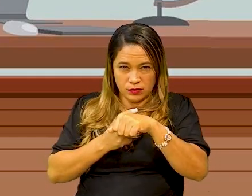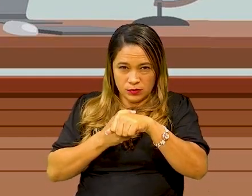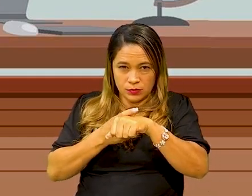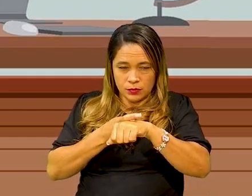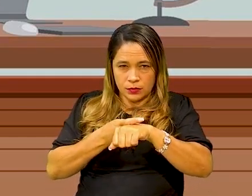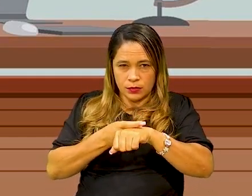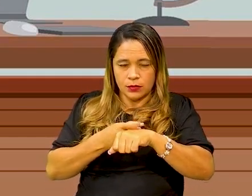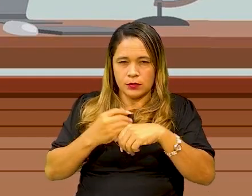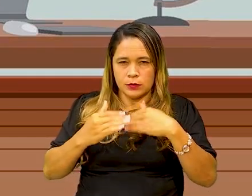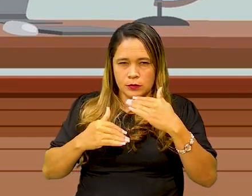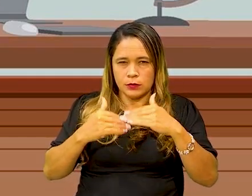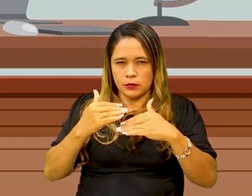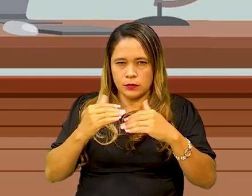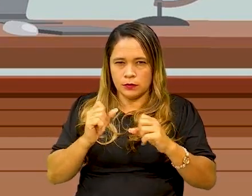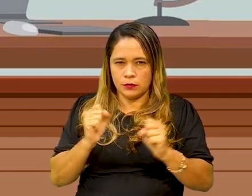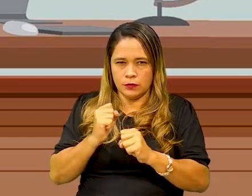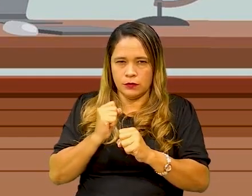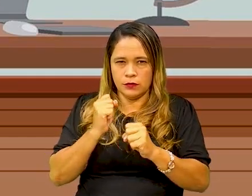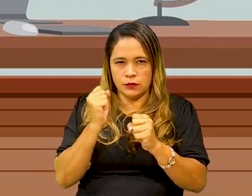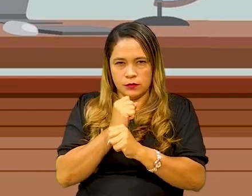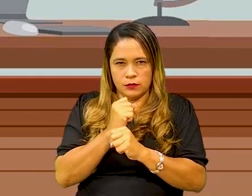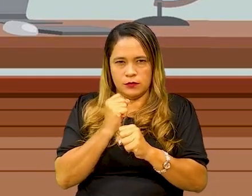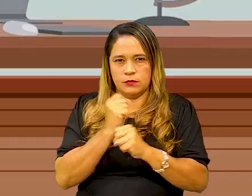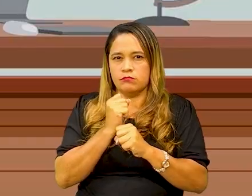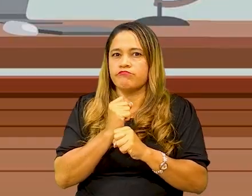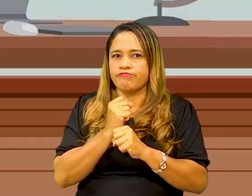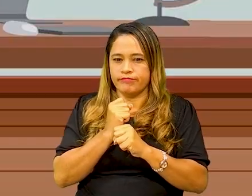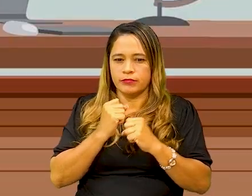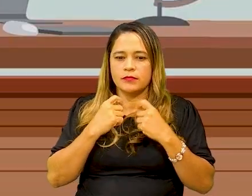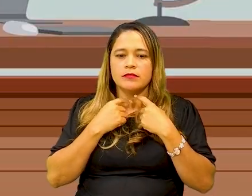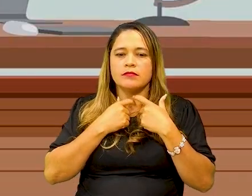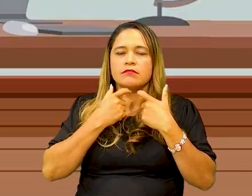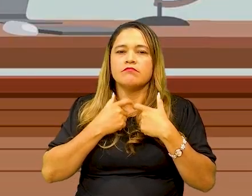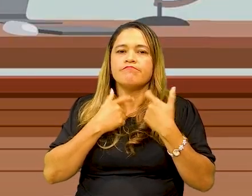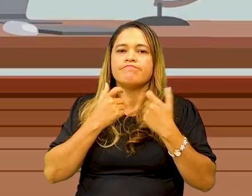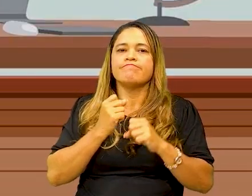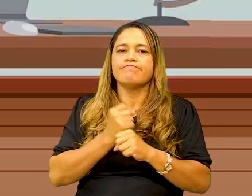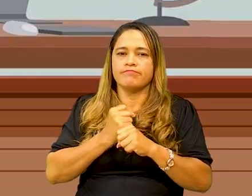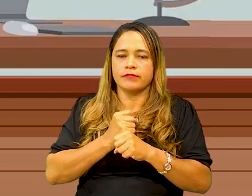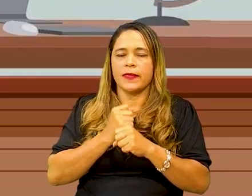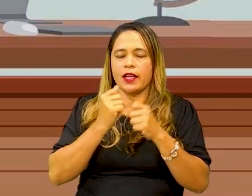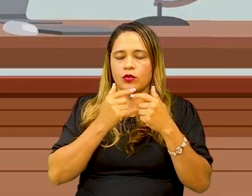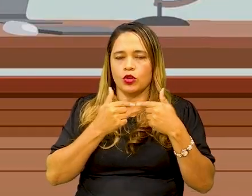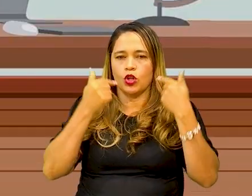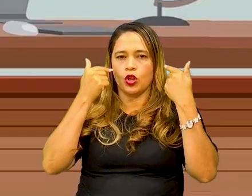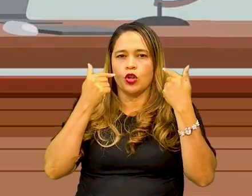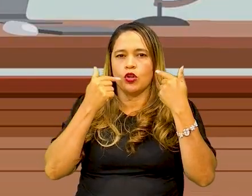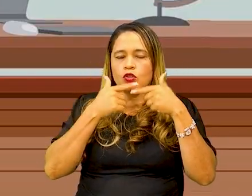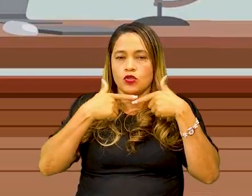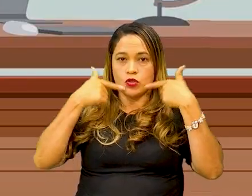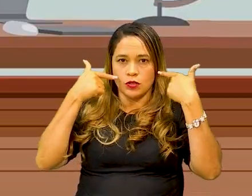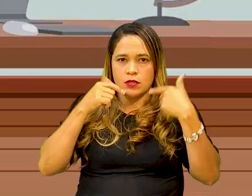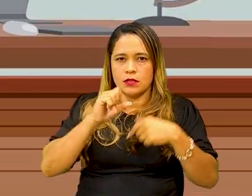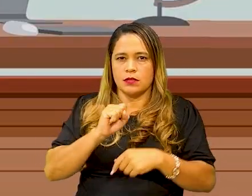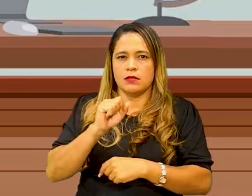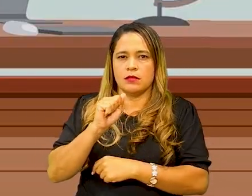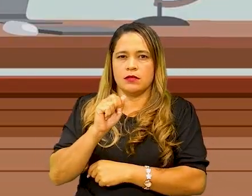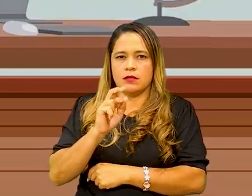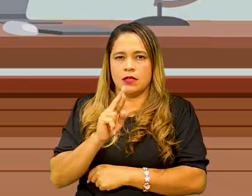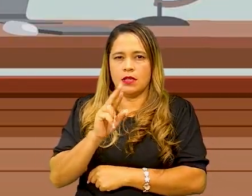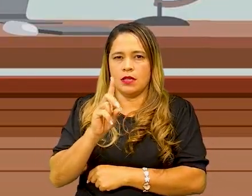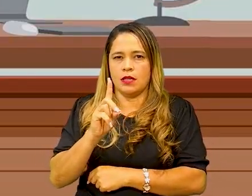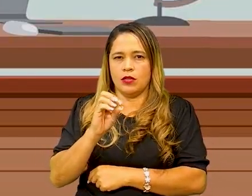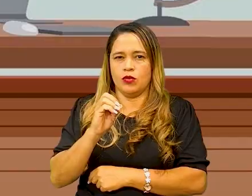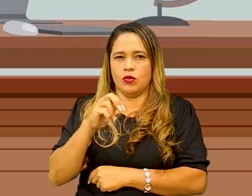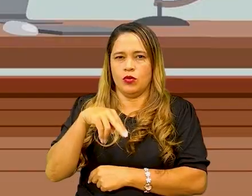progressivamente gerando esses espasmos musculares. Começa com essa contração, a gente chama isso de sorriso sardônico, e isso vai evoluindo. Até